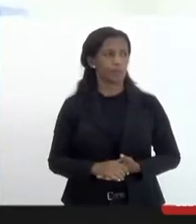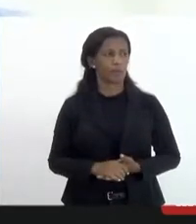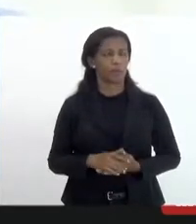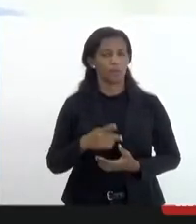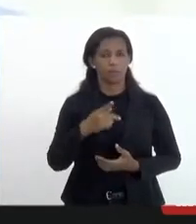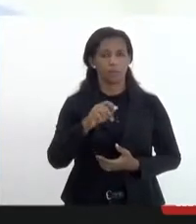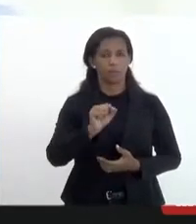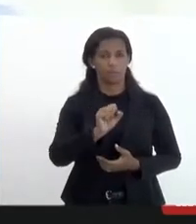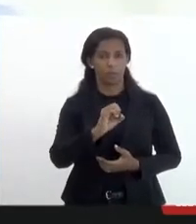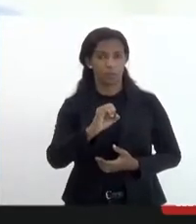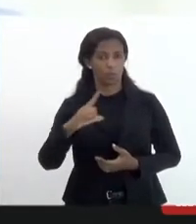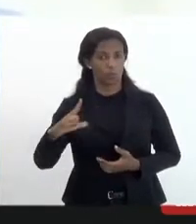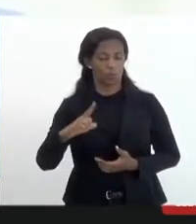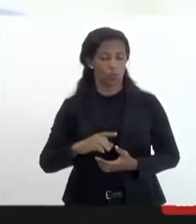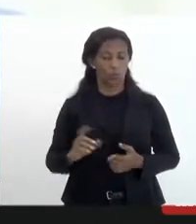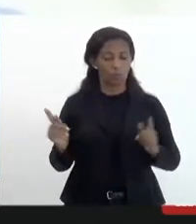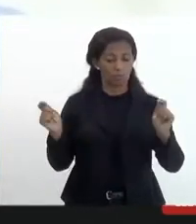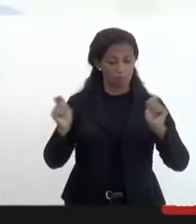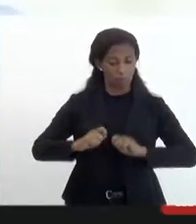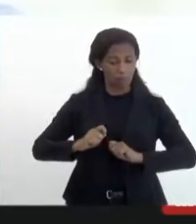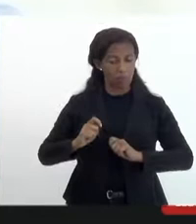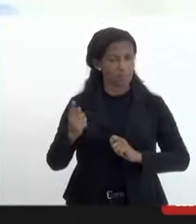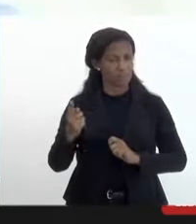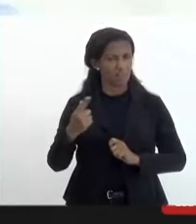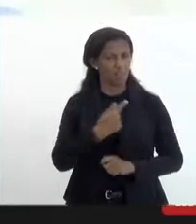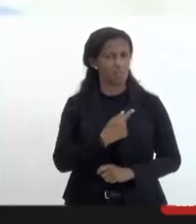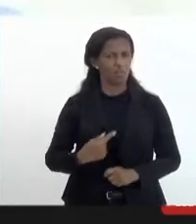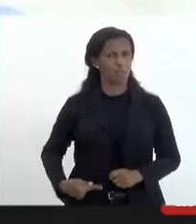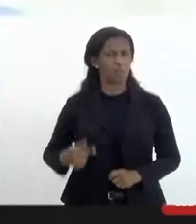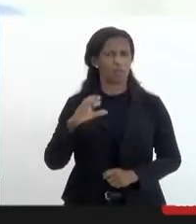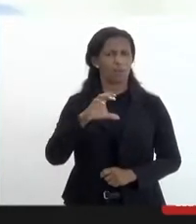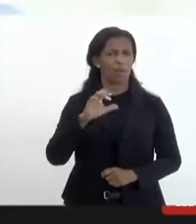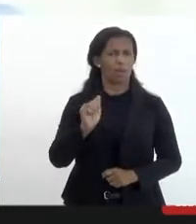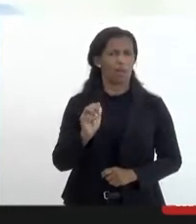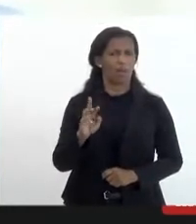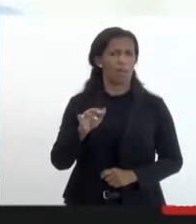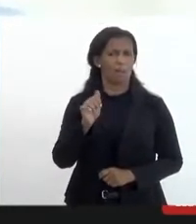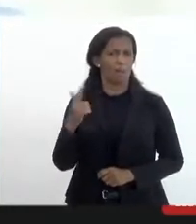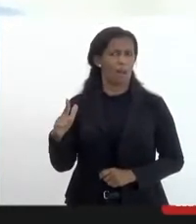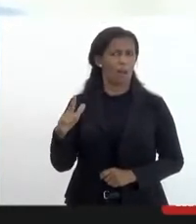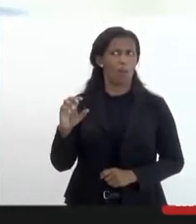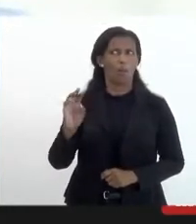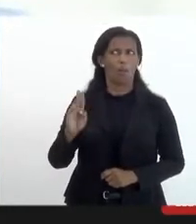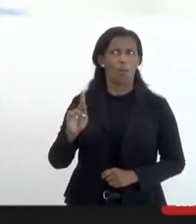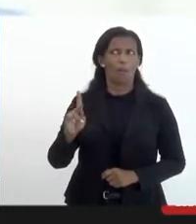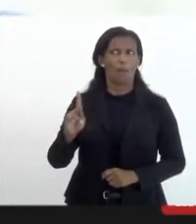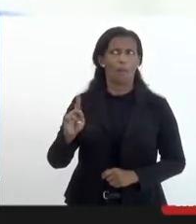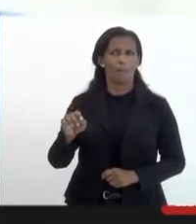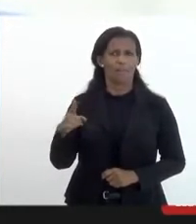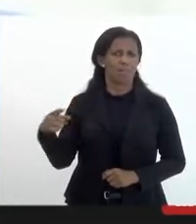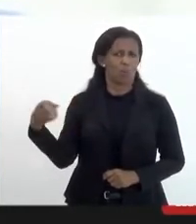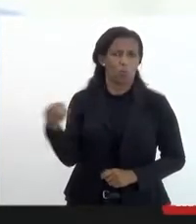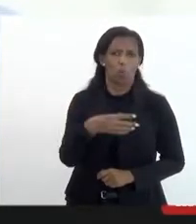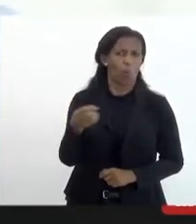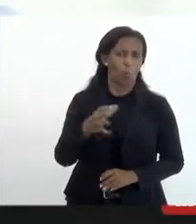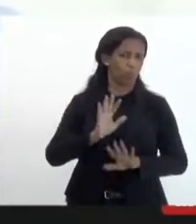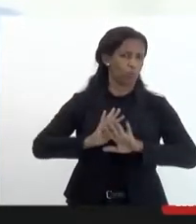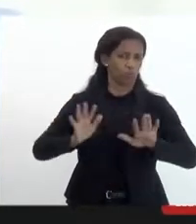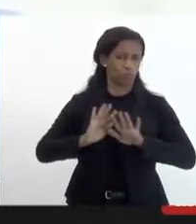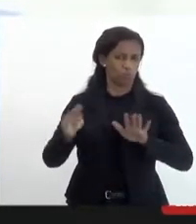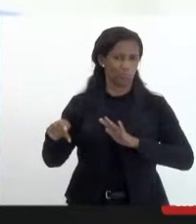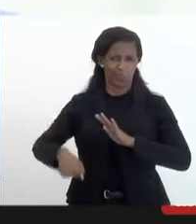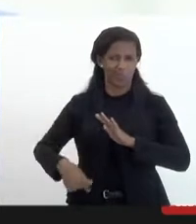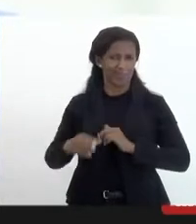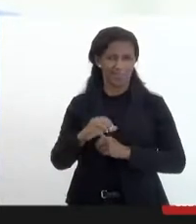PSOL, possivelmente ainda lá no governo Cabral ou Tesão, não é nada novo que tenha nascido